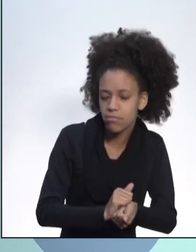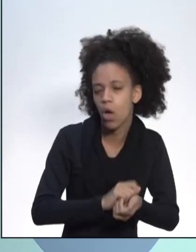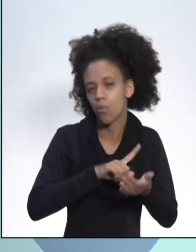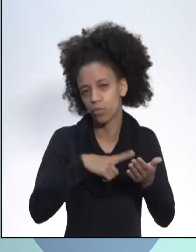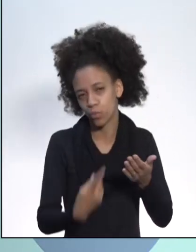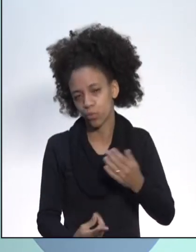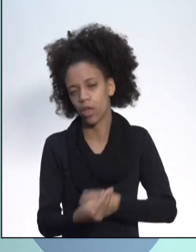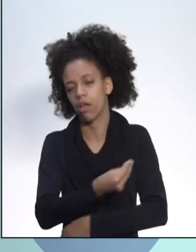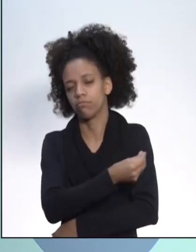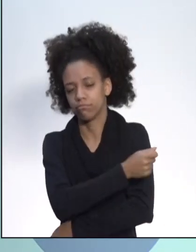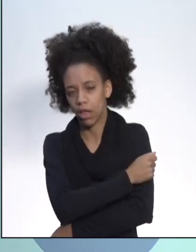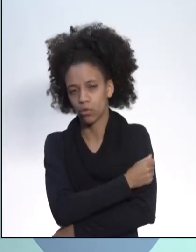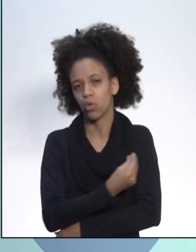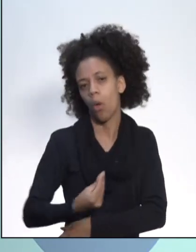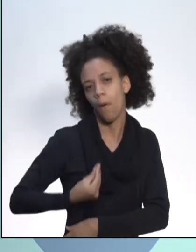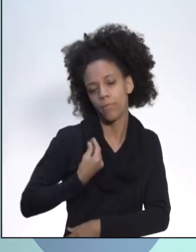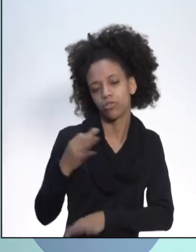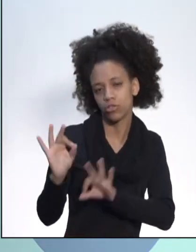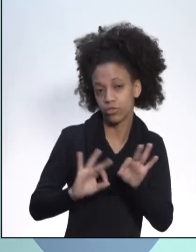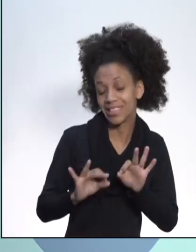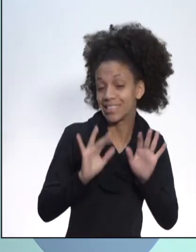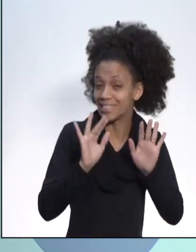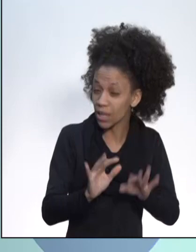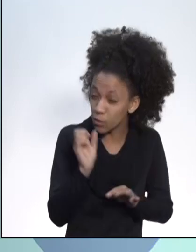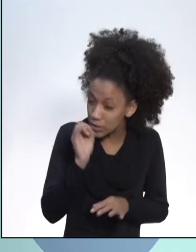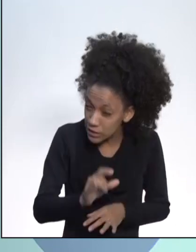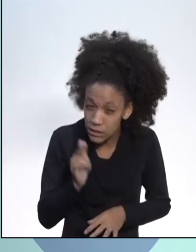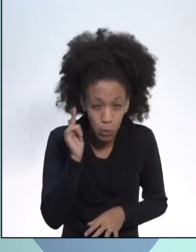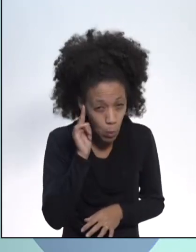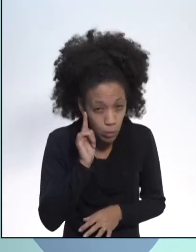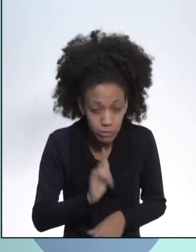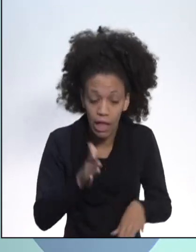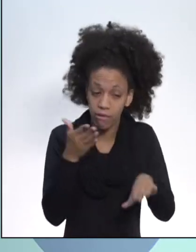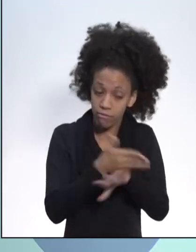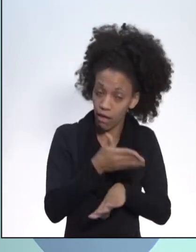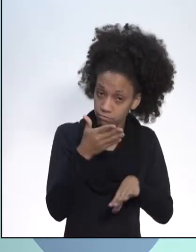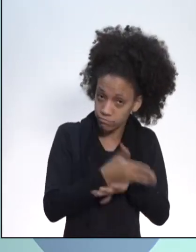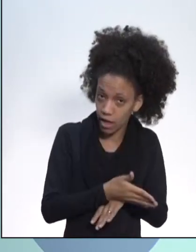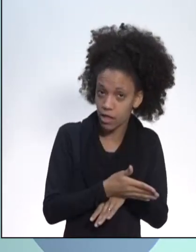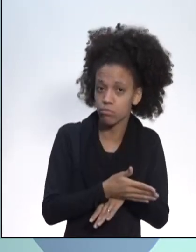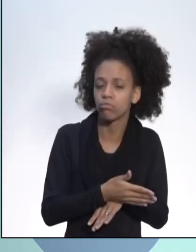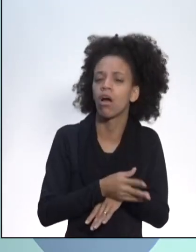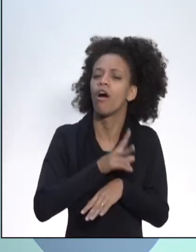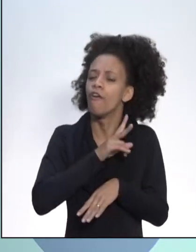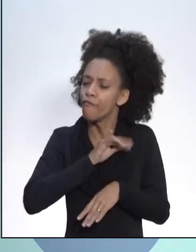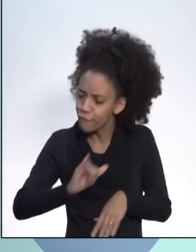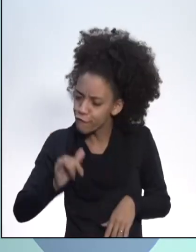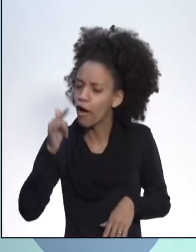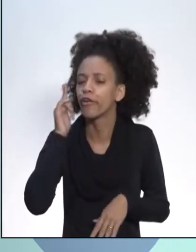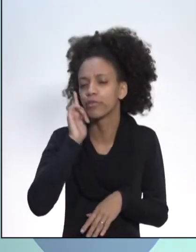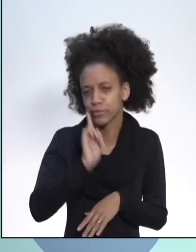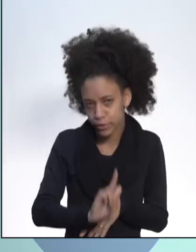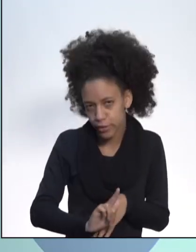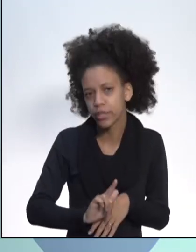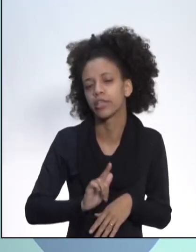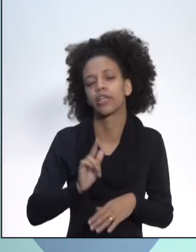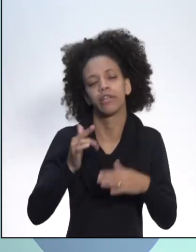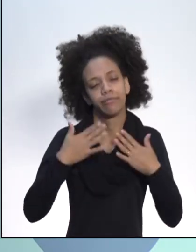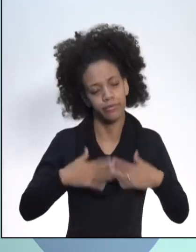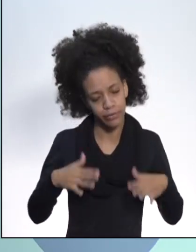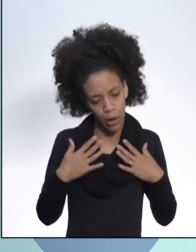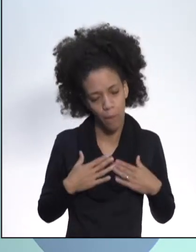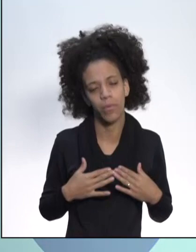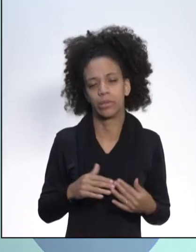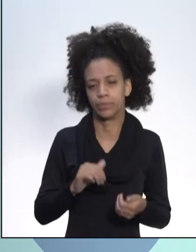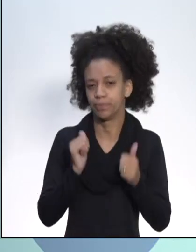de vida. Então, quem não consegue, nesse momento, ter acesso, vai conseguir desenvolver essas atividades